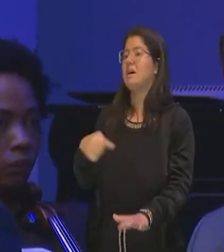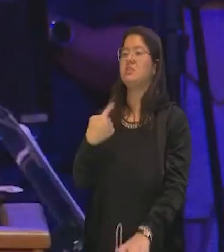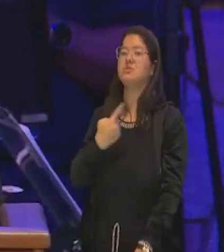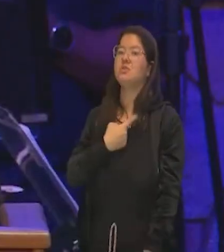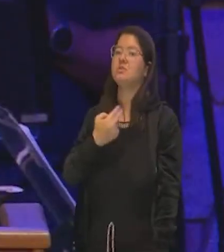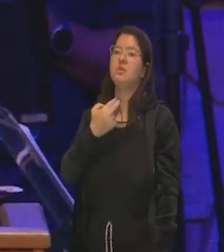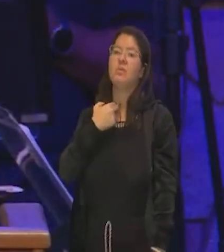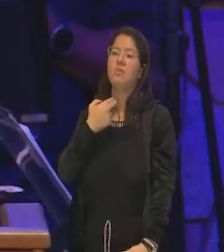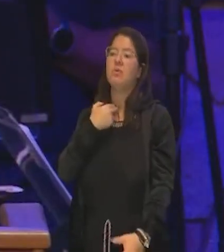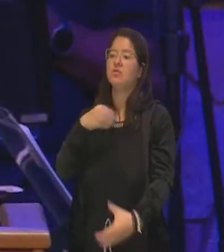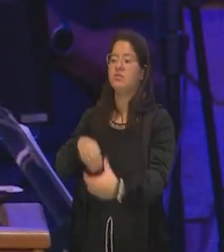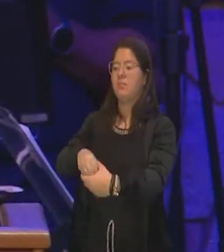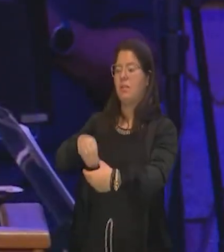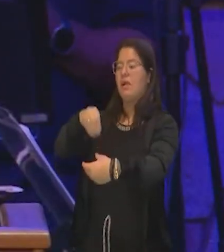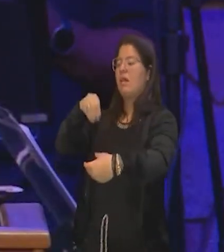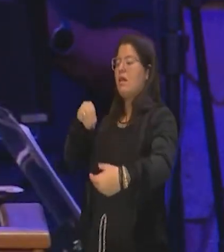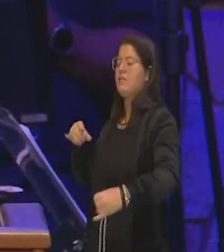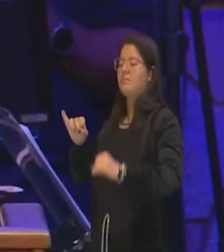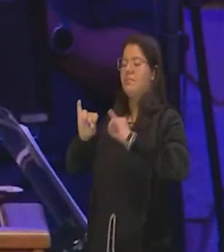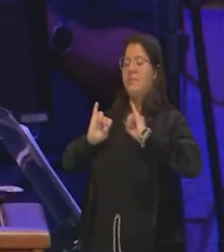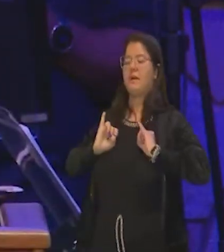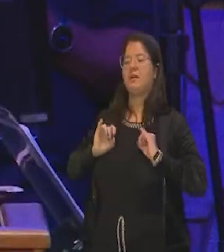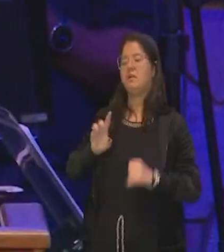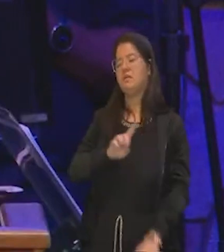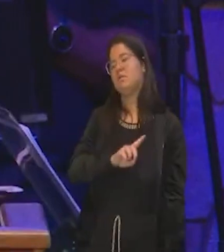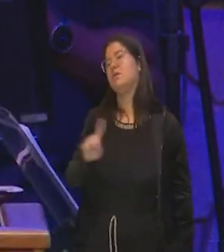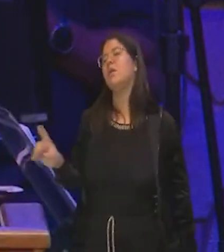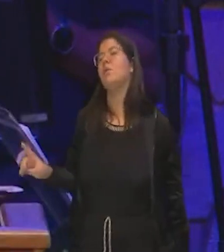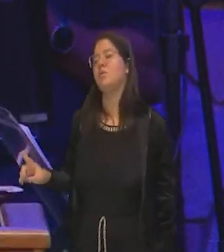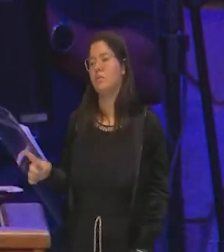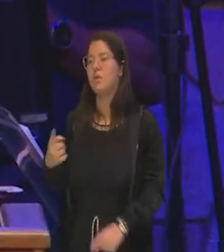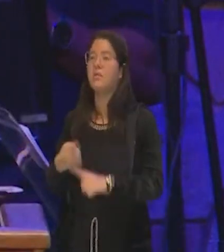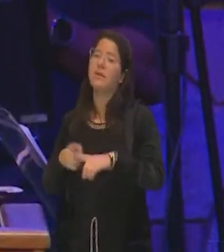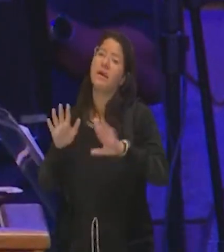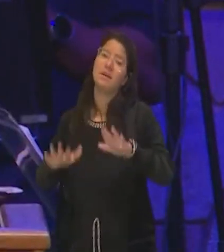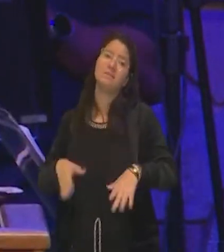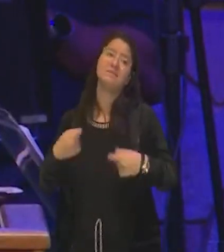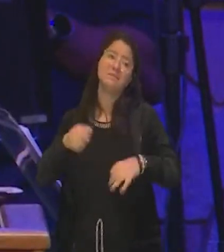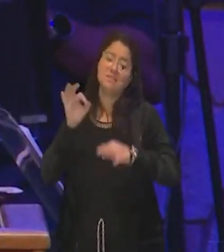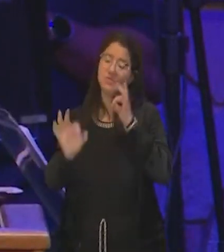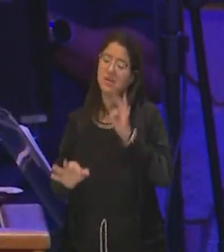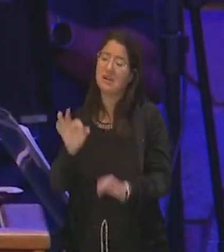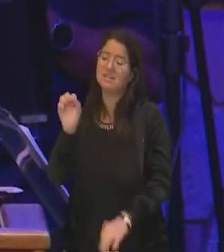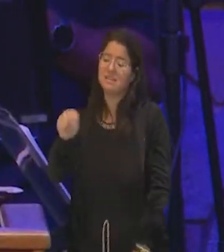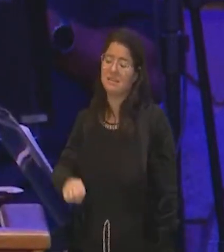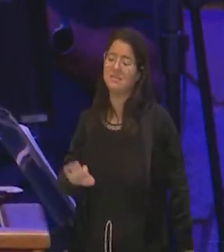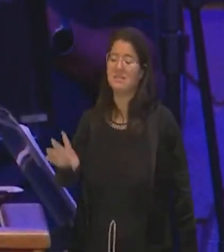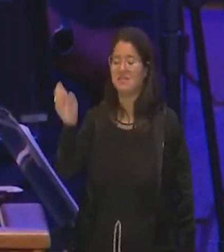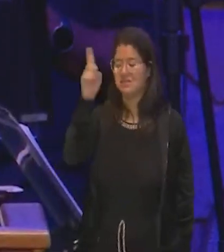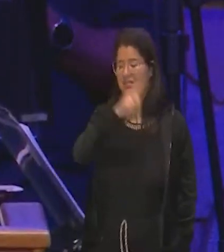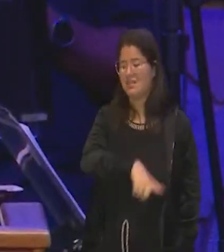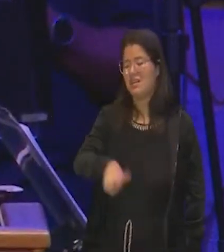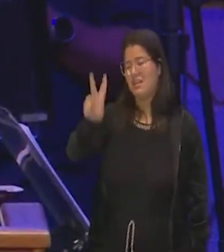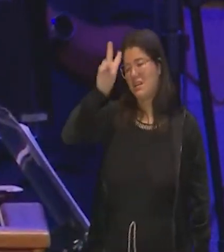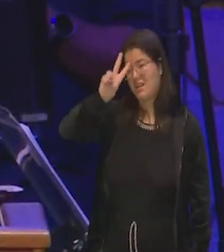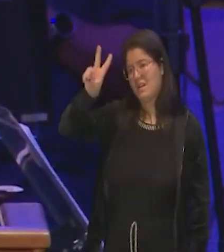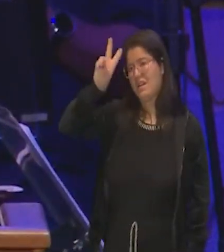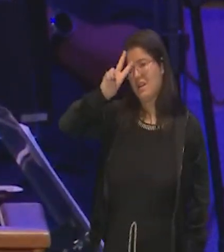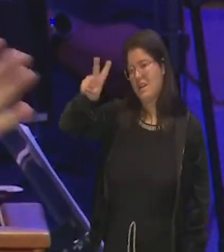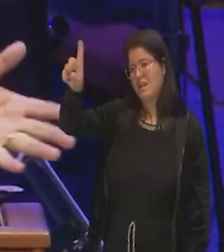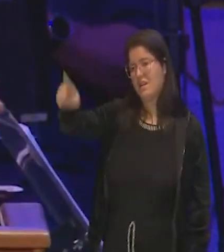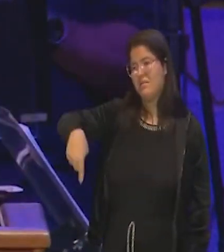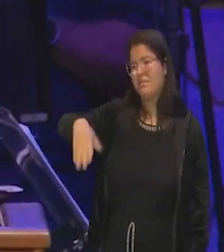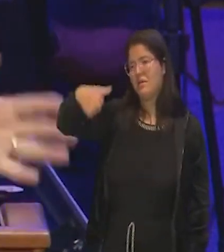desta atividade pastoral, que muitas vezes é julgar, e como é difícil. Lembram de Salomão,